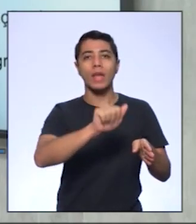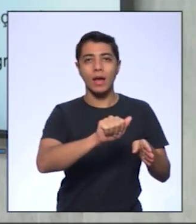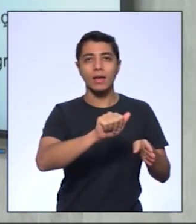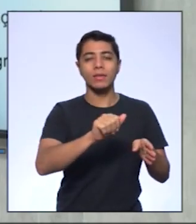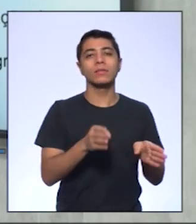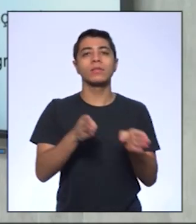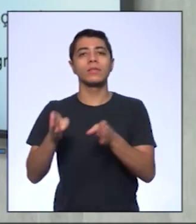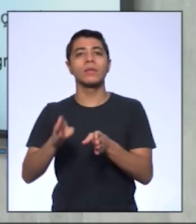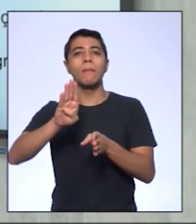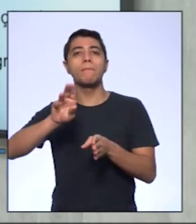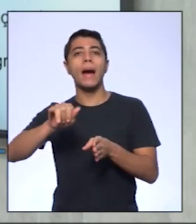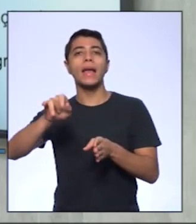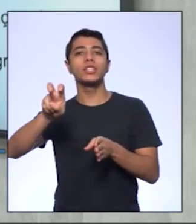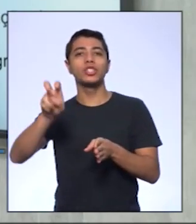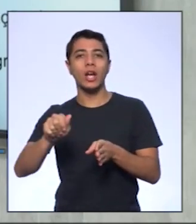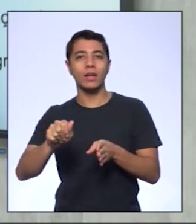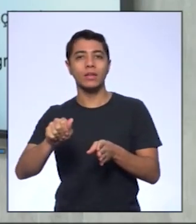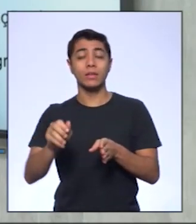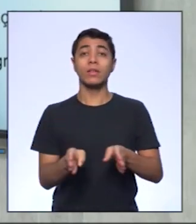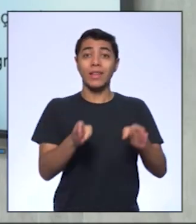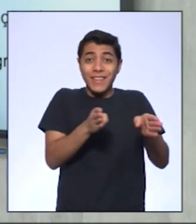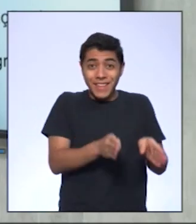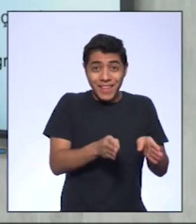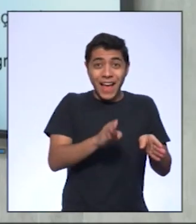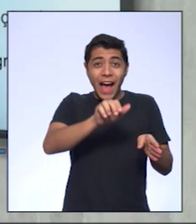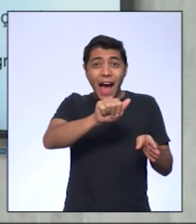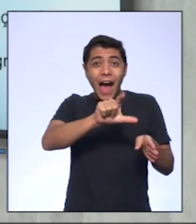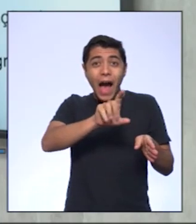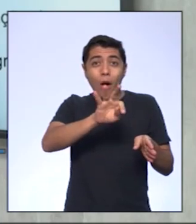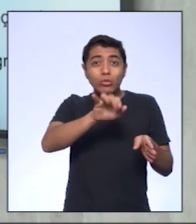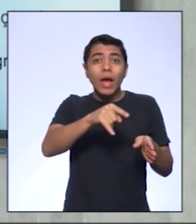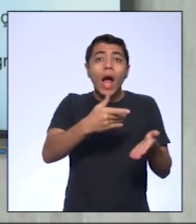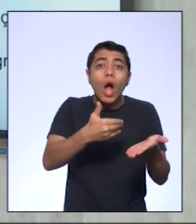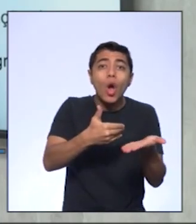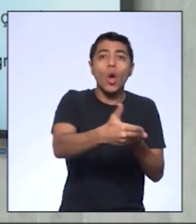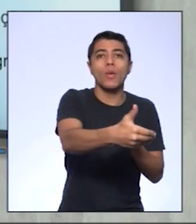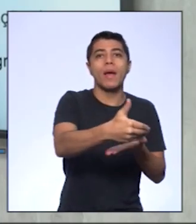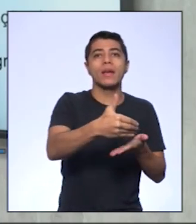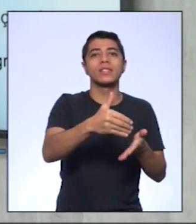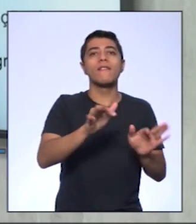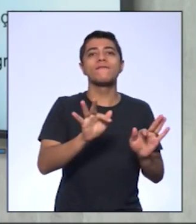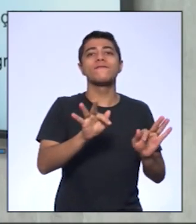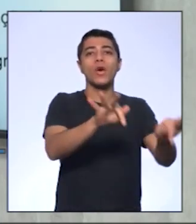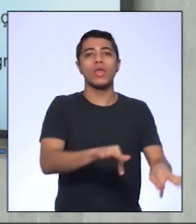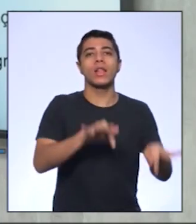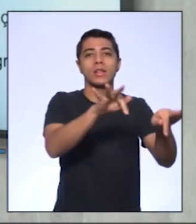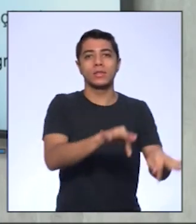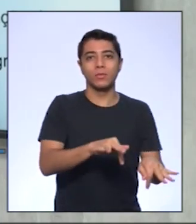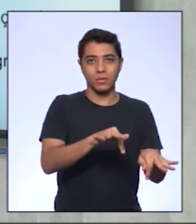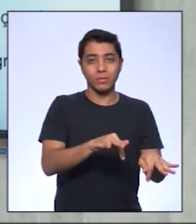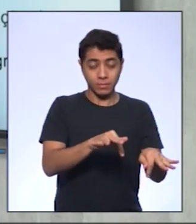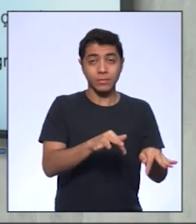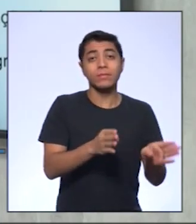A Alta Idade Média é o período de formação do feudalismo. Baixa Idade Média é o período de decadência do feudalismo.